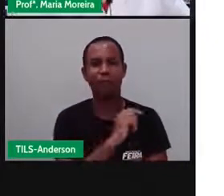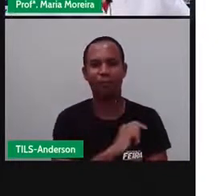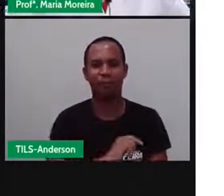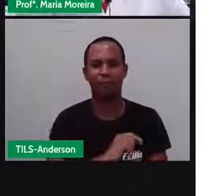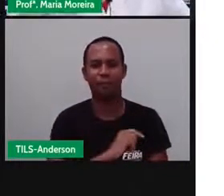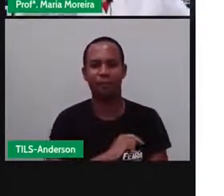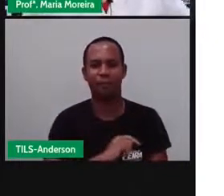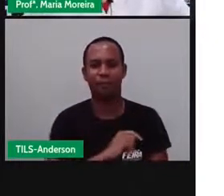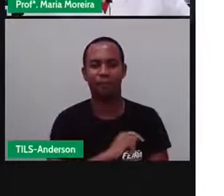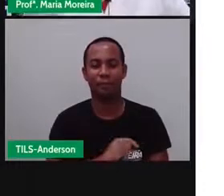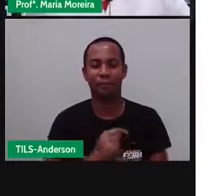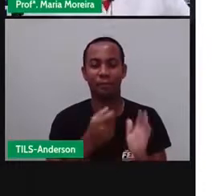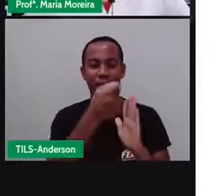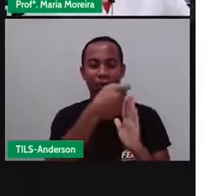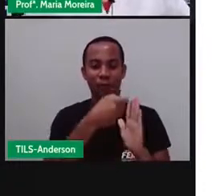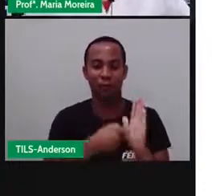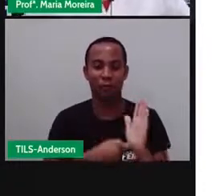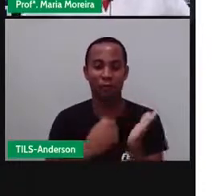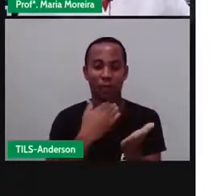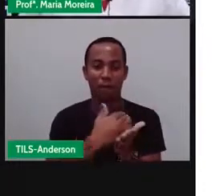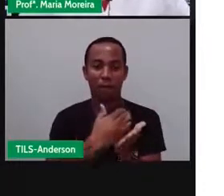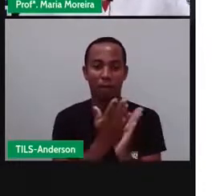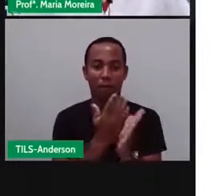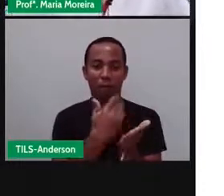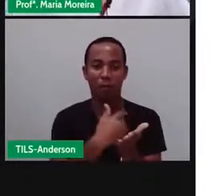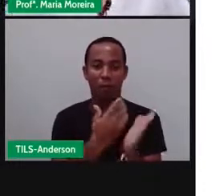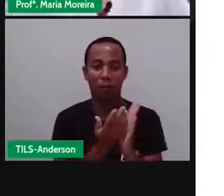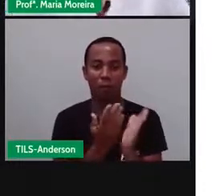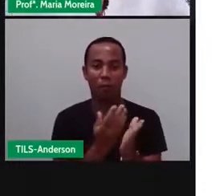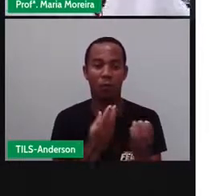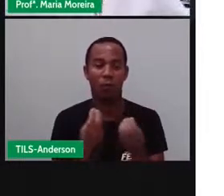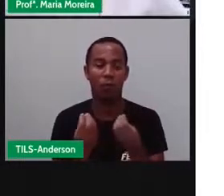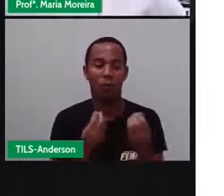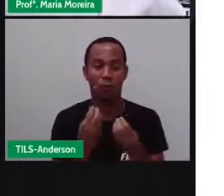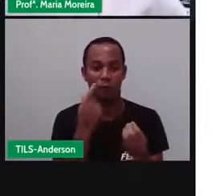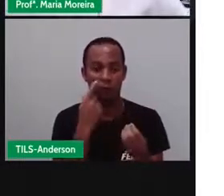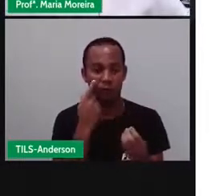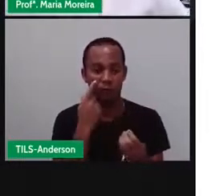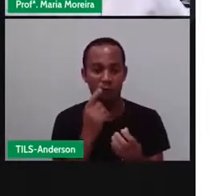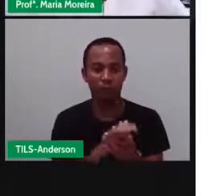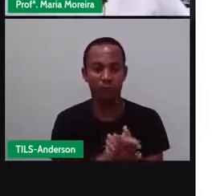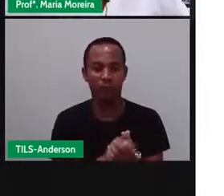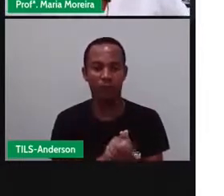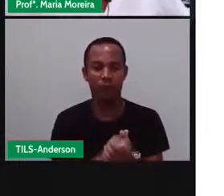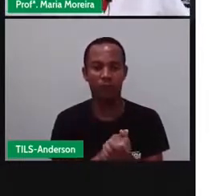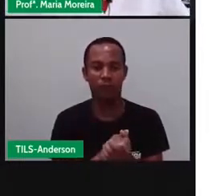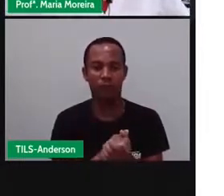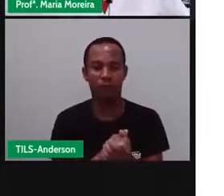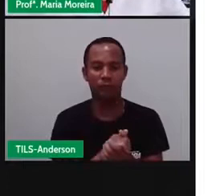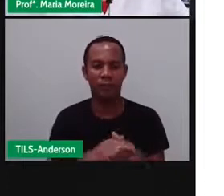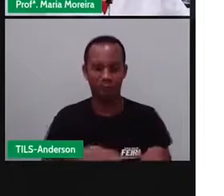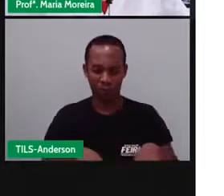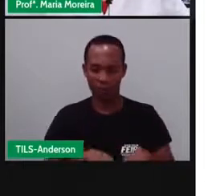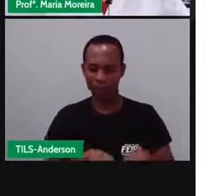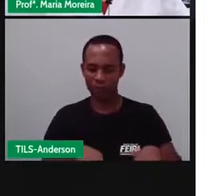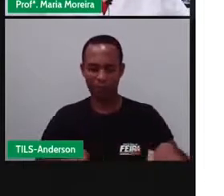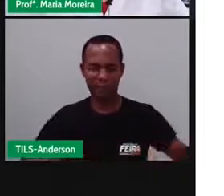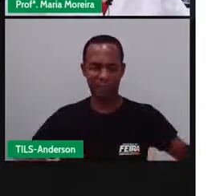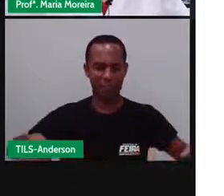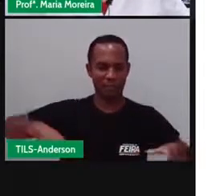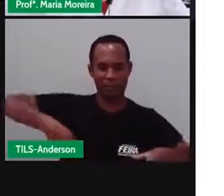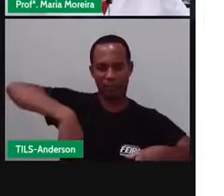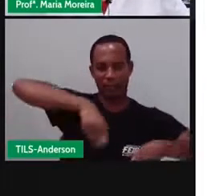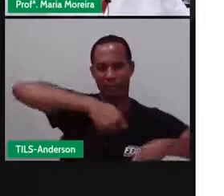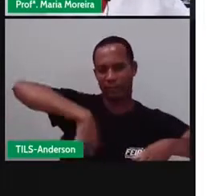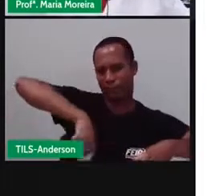Bora? Anota, gente, anota essas receitas aí, porque eu estou me sentindo aqui quase na Maria Braga, gente. Ó, falta só... Não, Louro José, coisa...